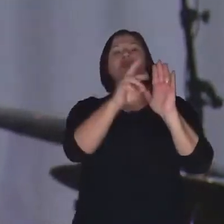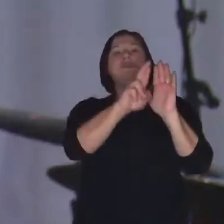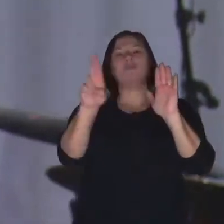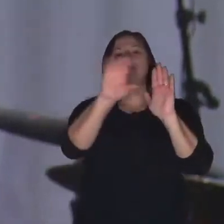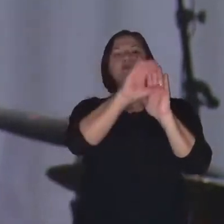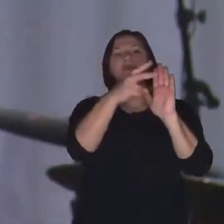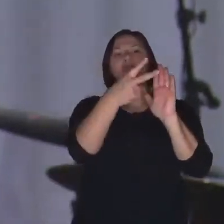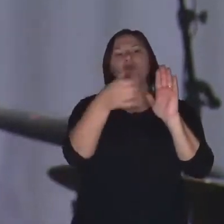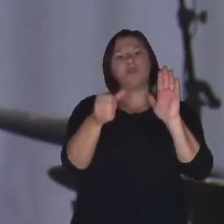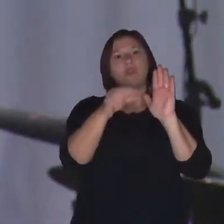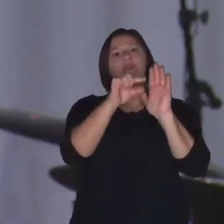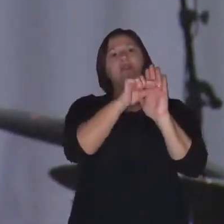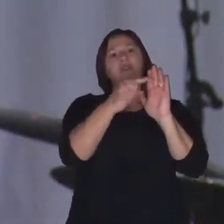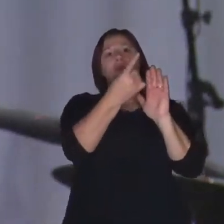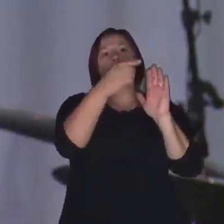versículo 1 ao 13.